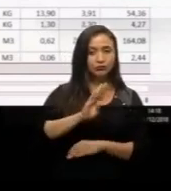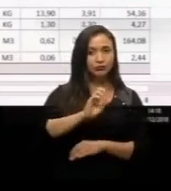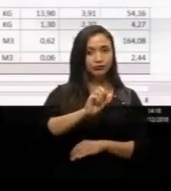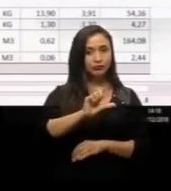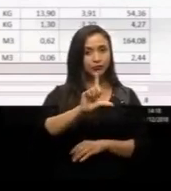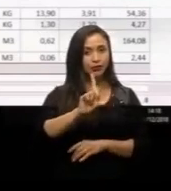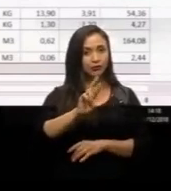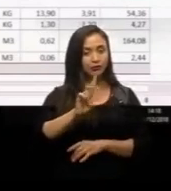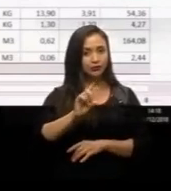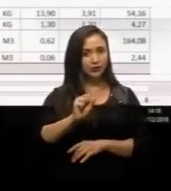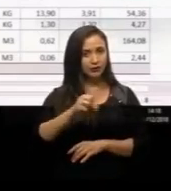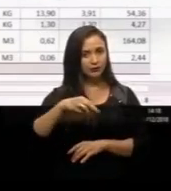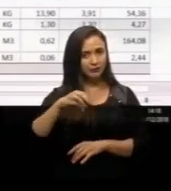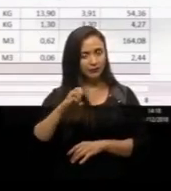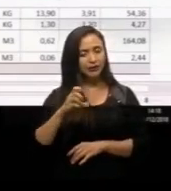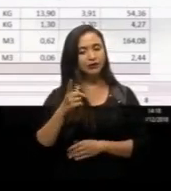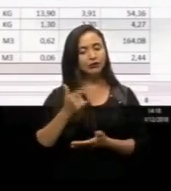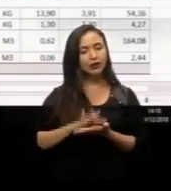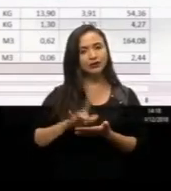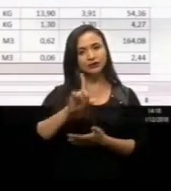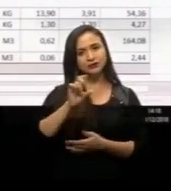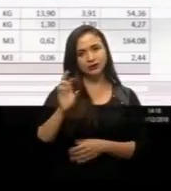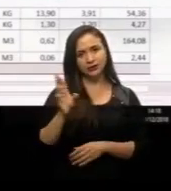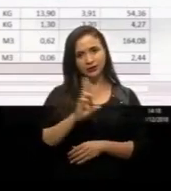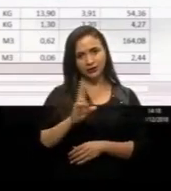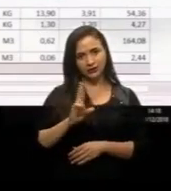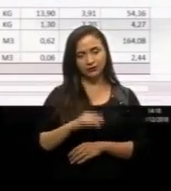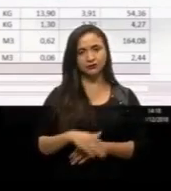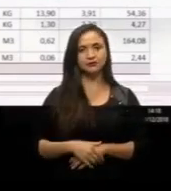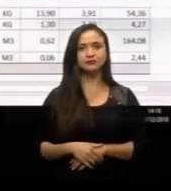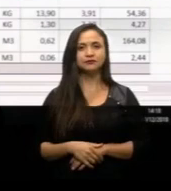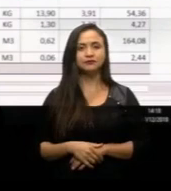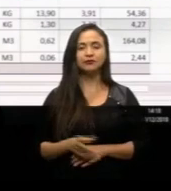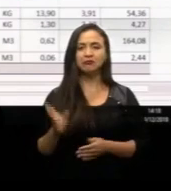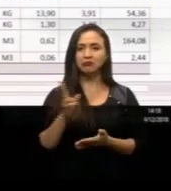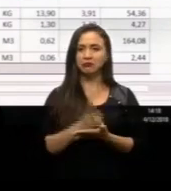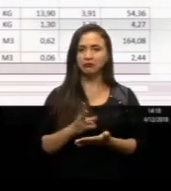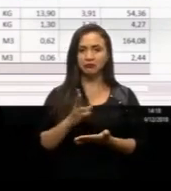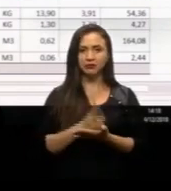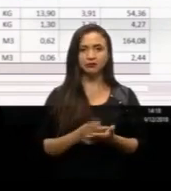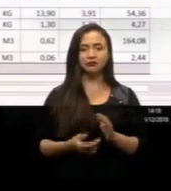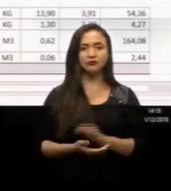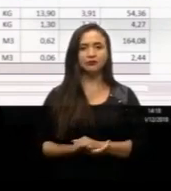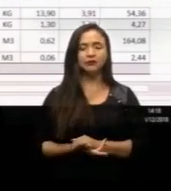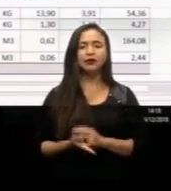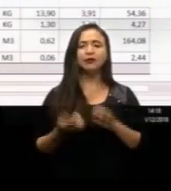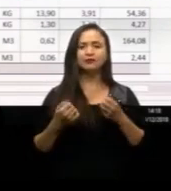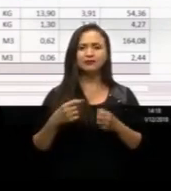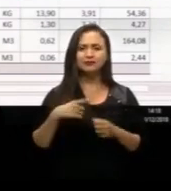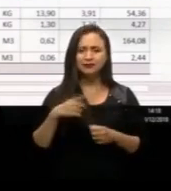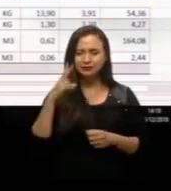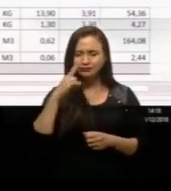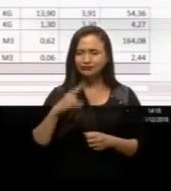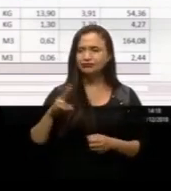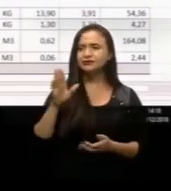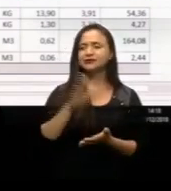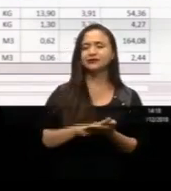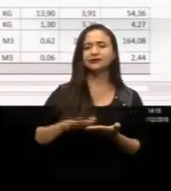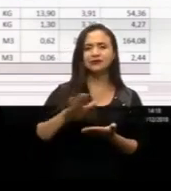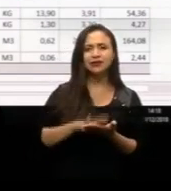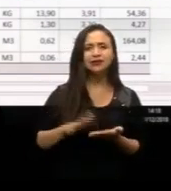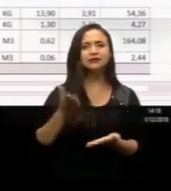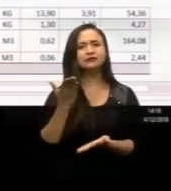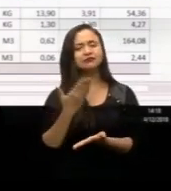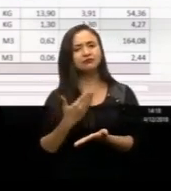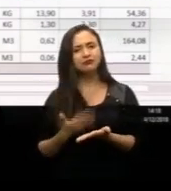praticamente R$100, tá? Forma também, pessoal, mesma coisa. vai ter um desgaste ali, vai ter uma